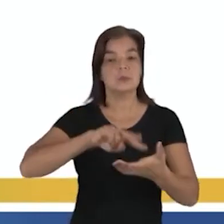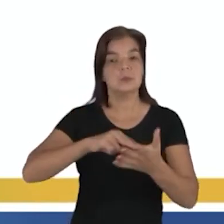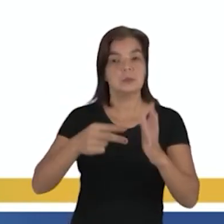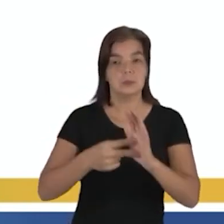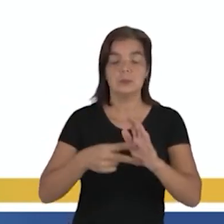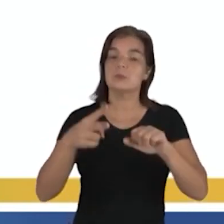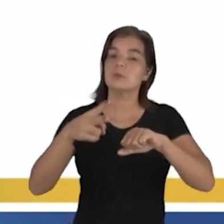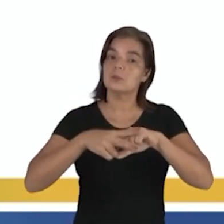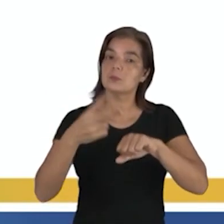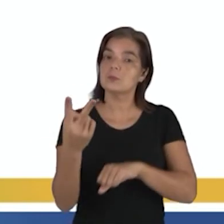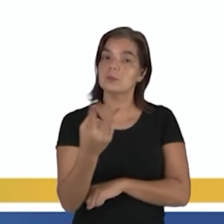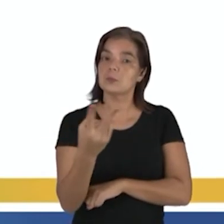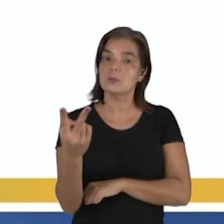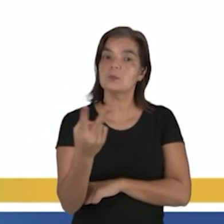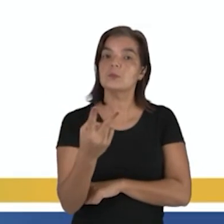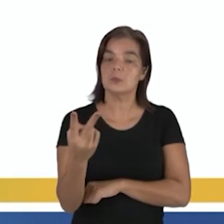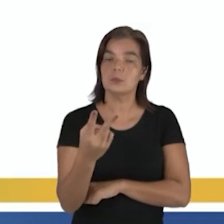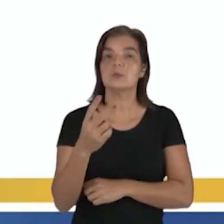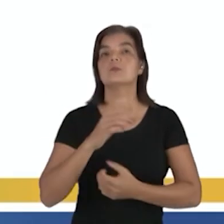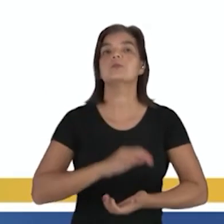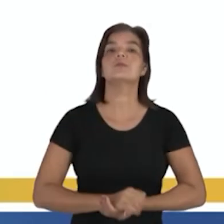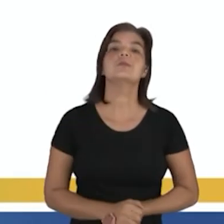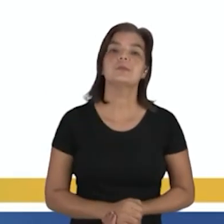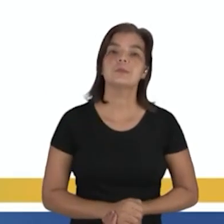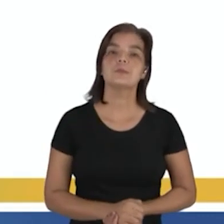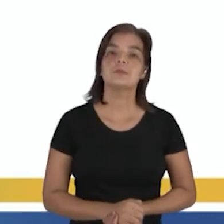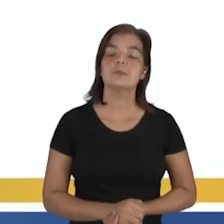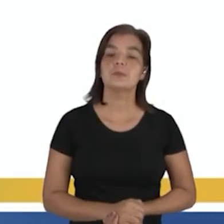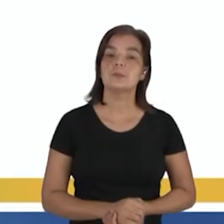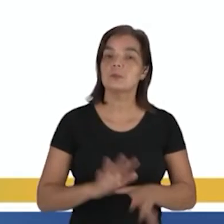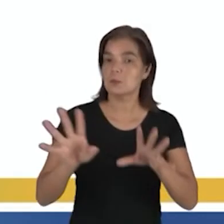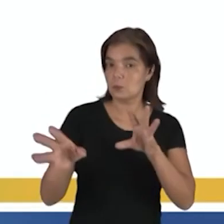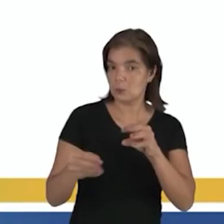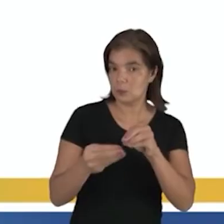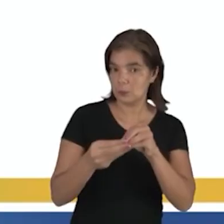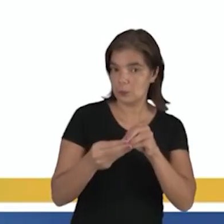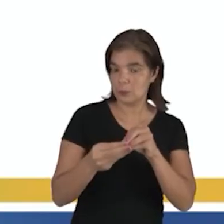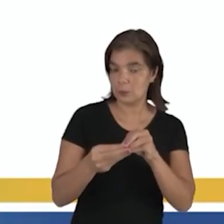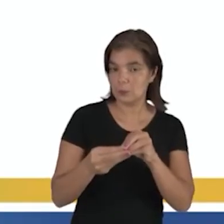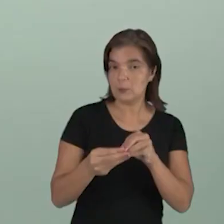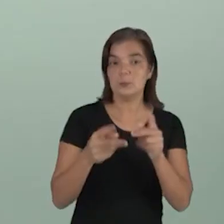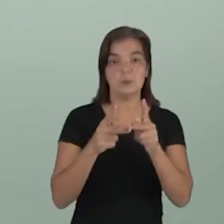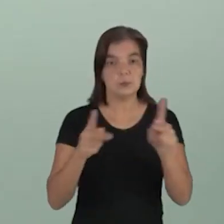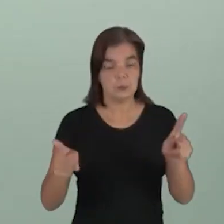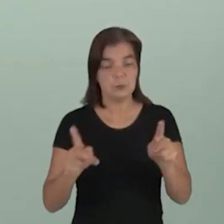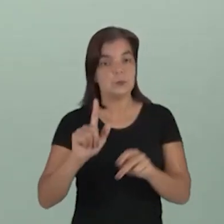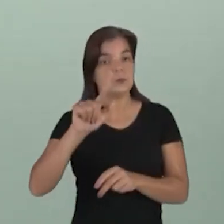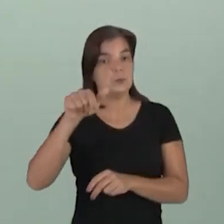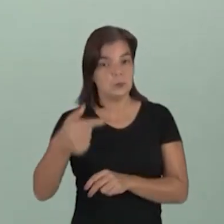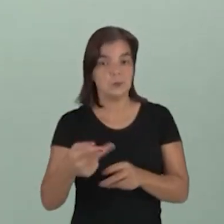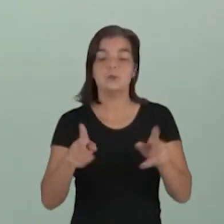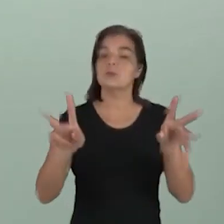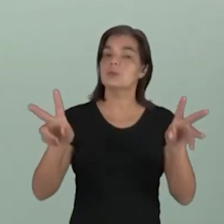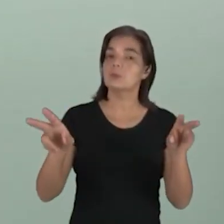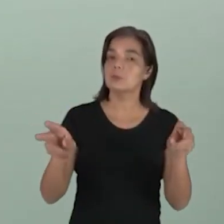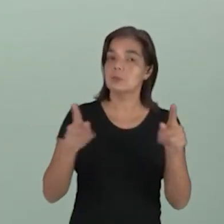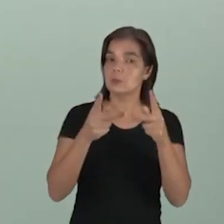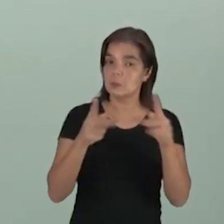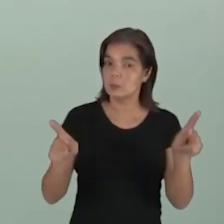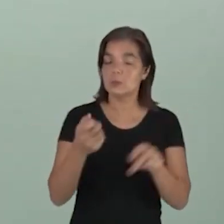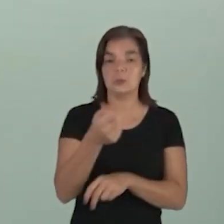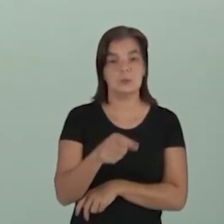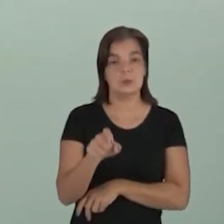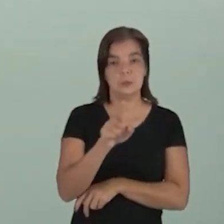eles exigem os dois ao mesmo tempo, um complemento com preposição e um complemento sem